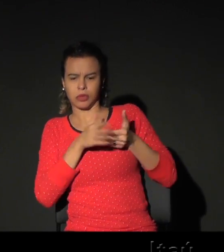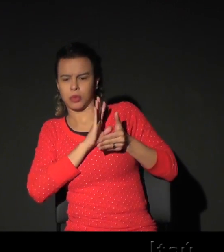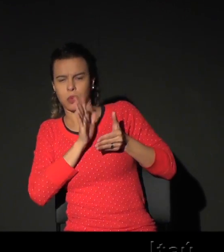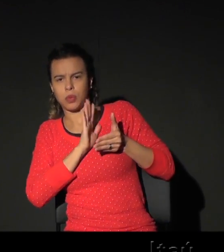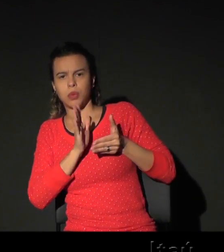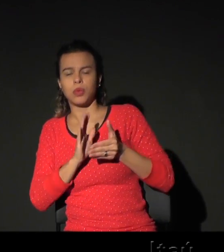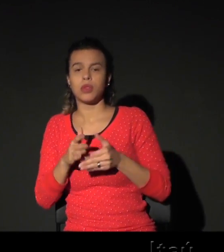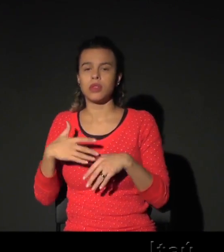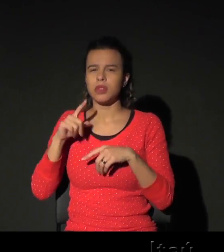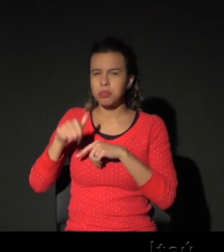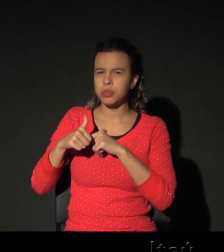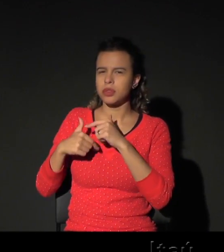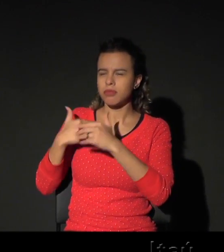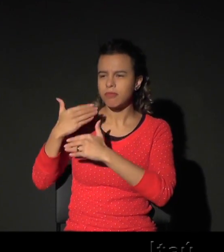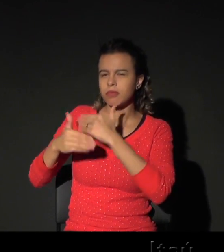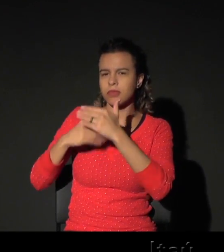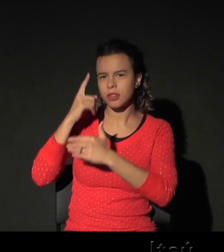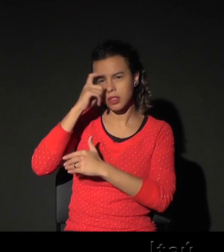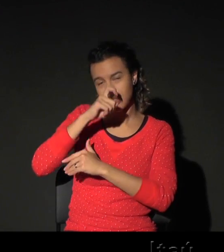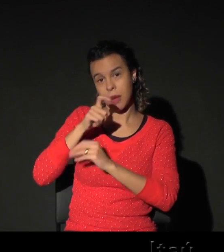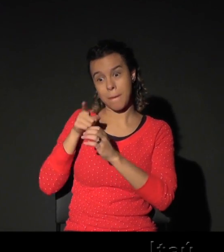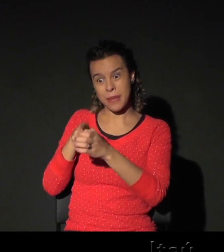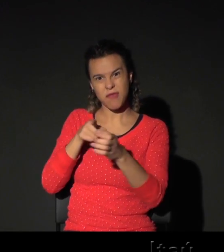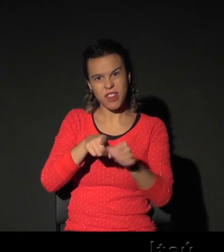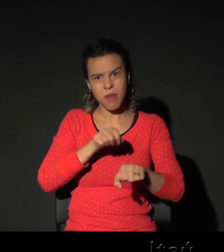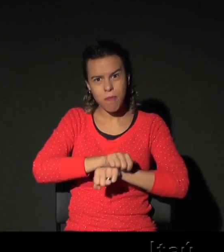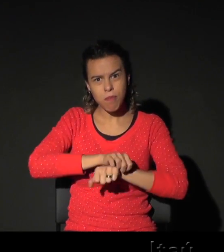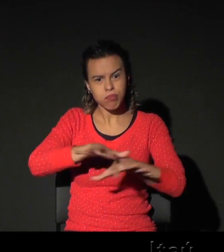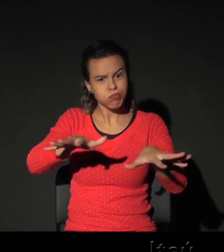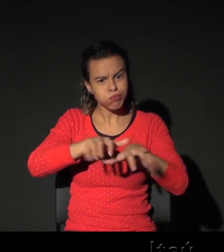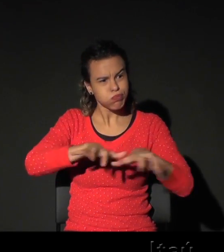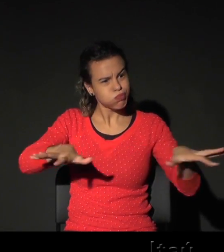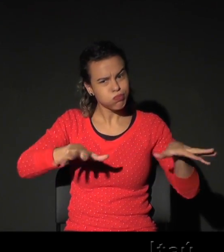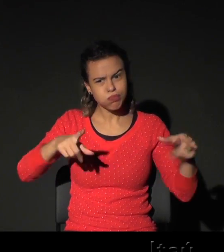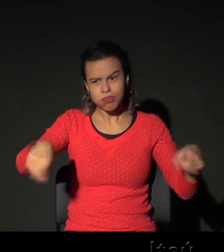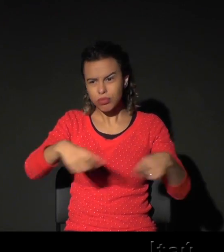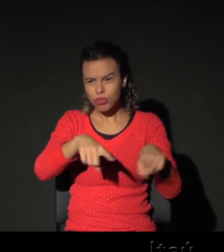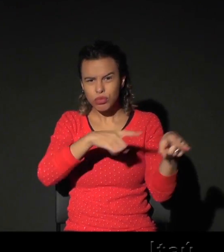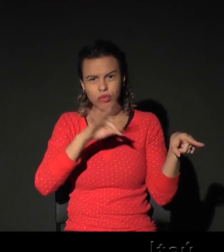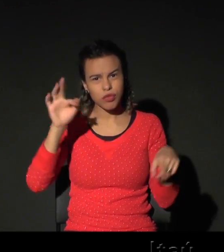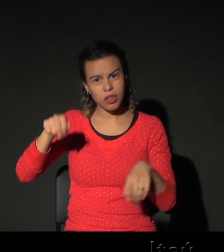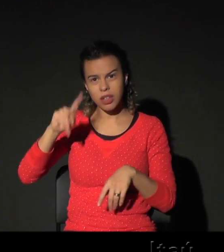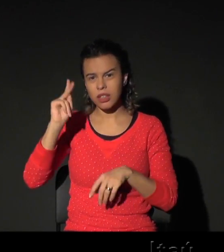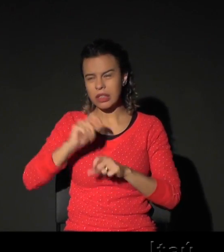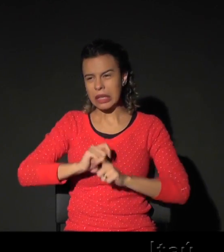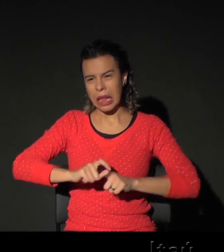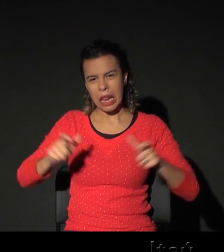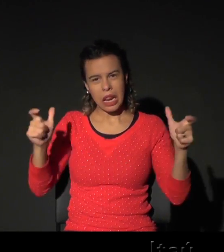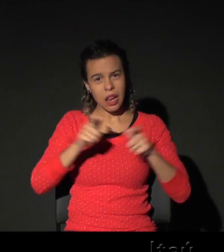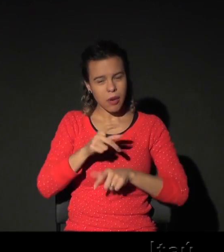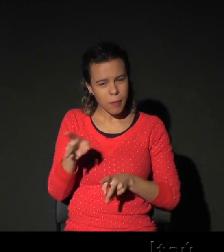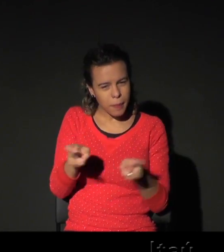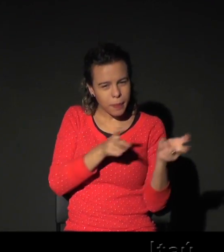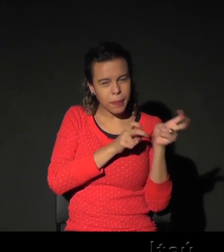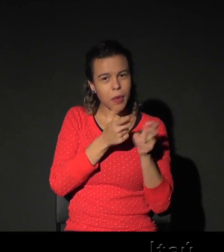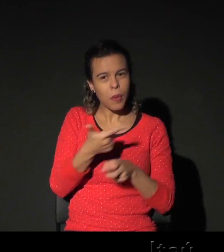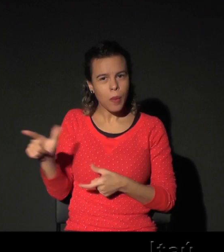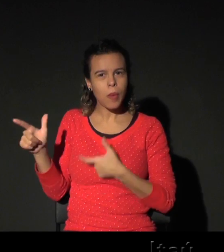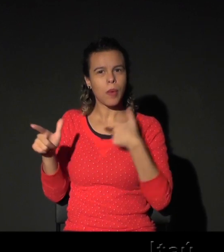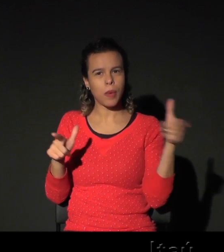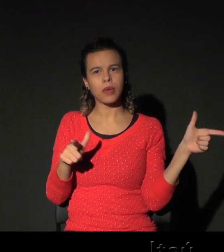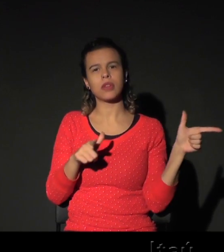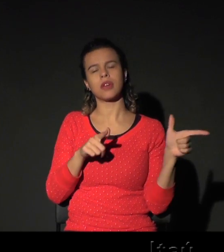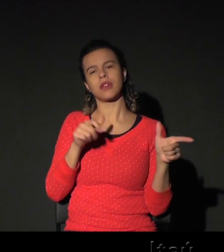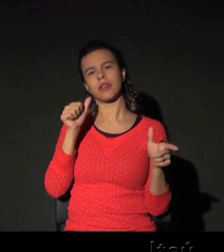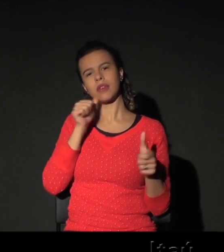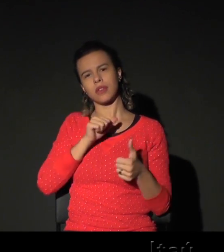dificuldade depois eh ele vai paraas periferias e a gente a a eh começa a ver outras vozes e outras dicções desde